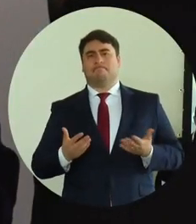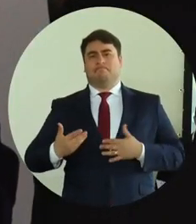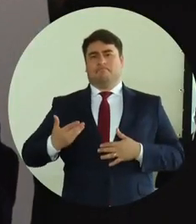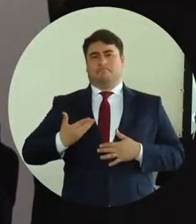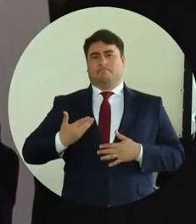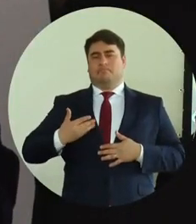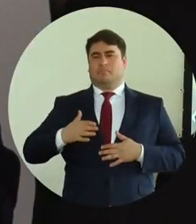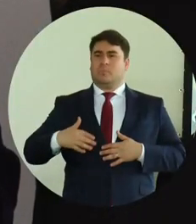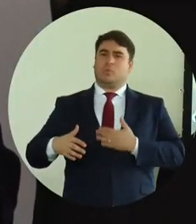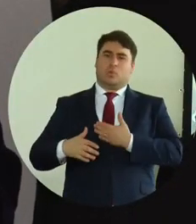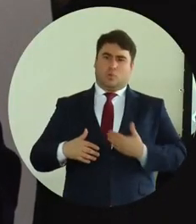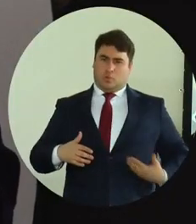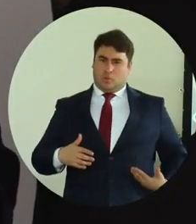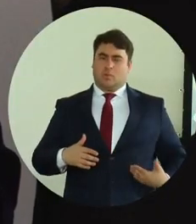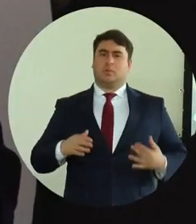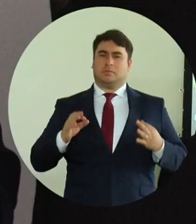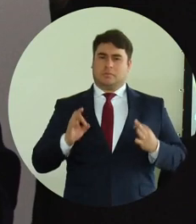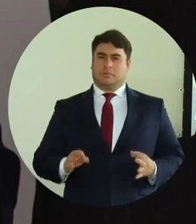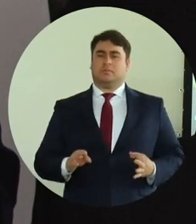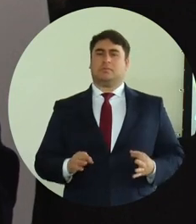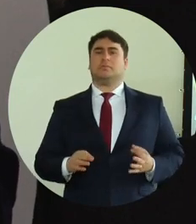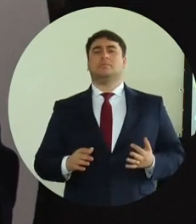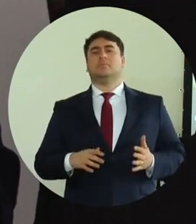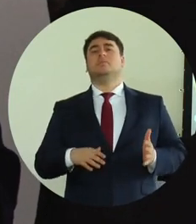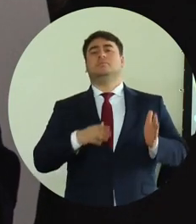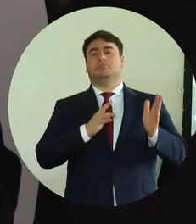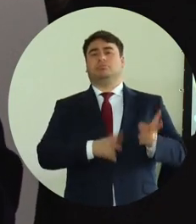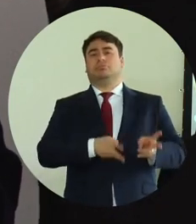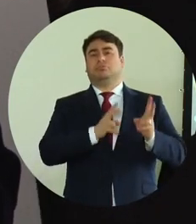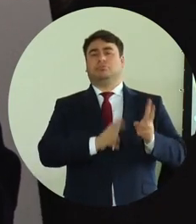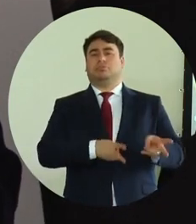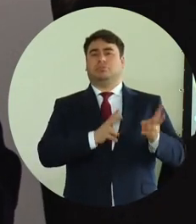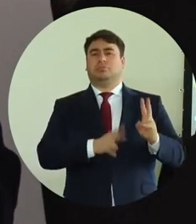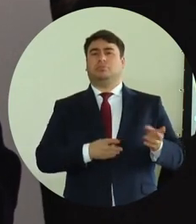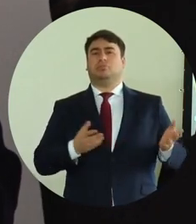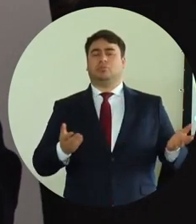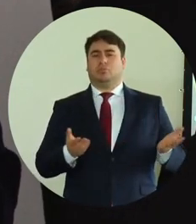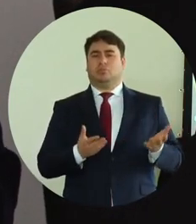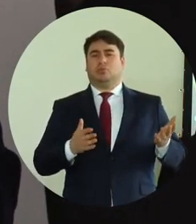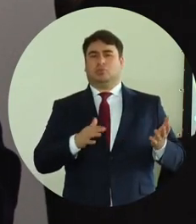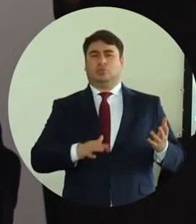colegas dentro do governo, né? E continuamos